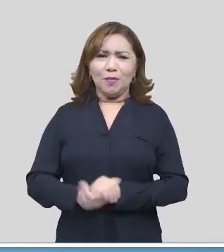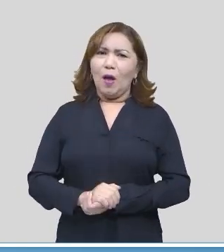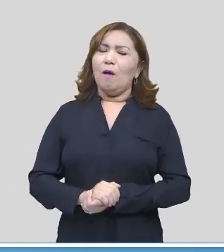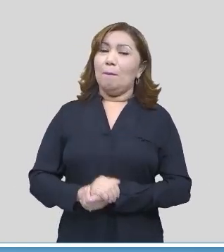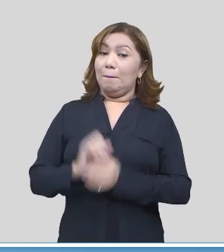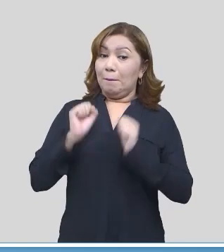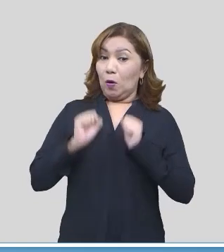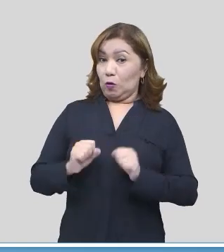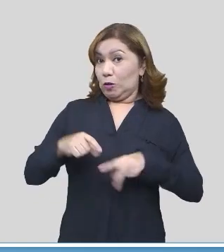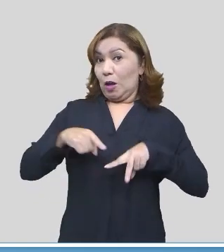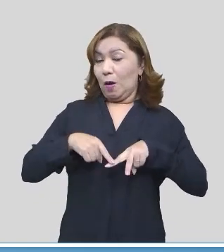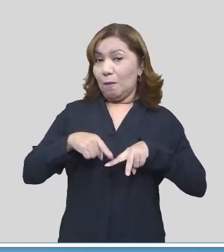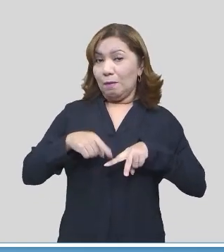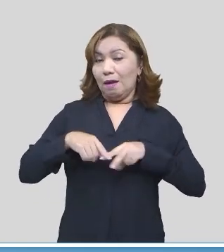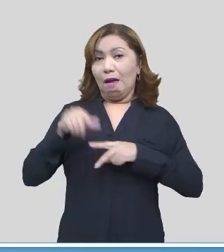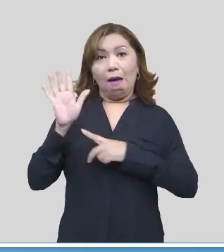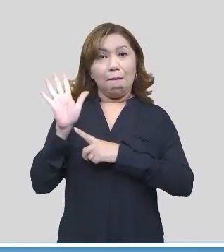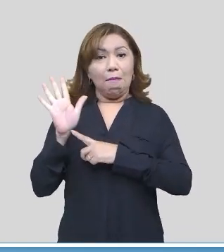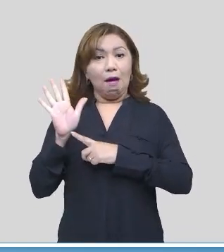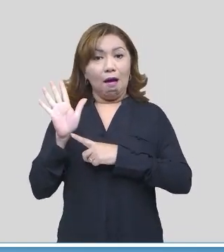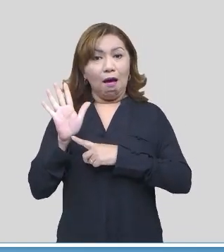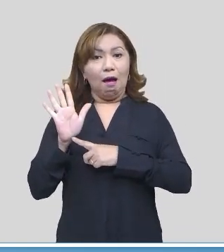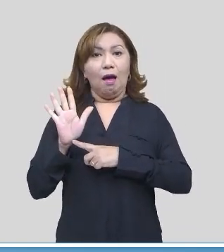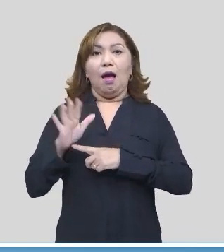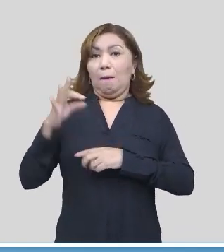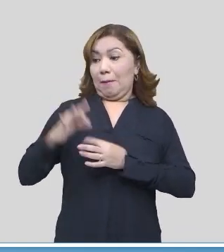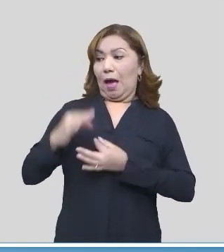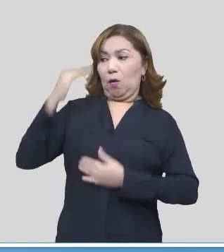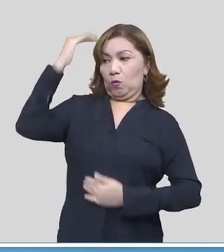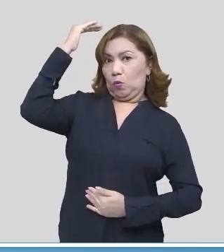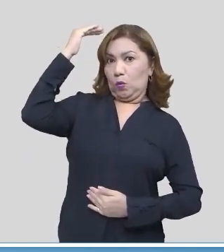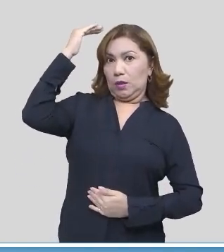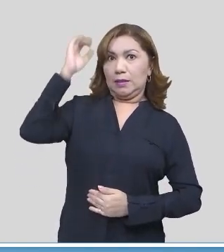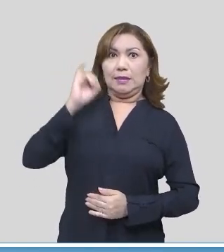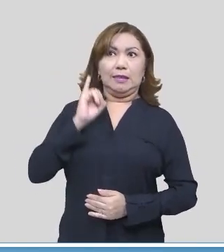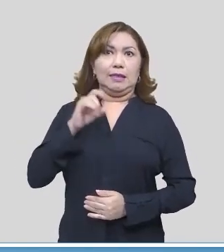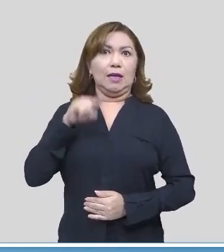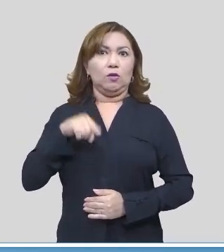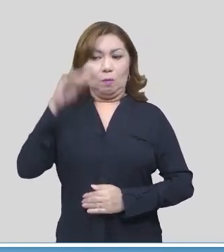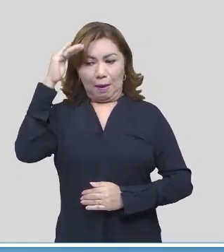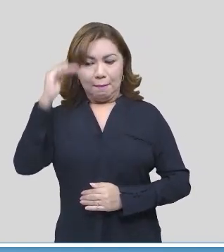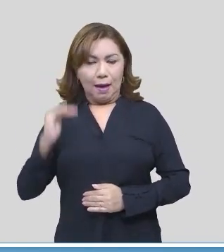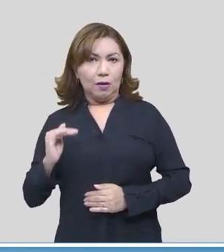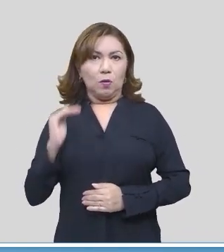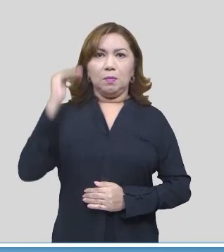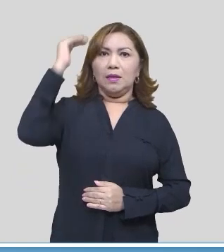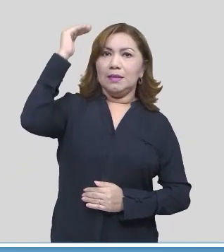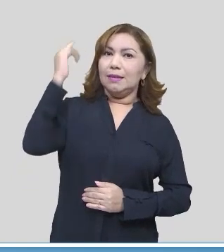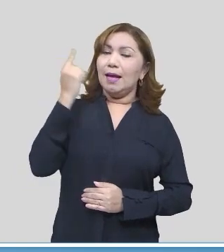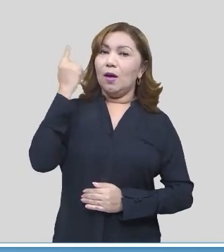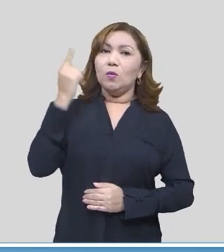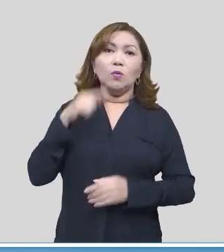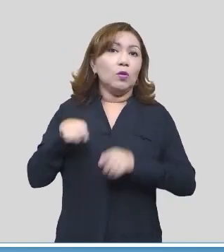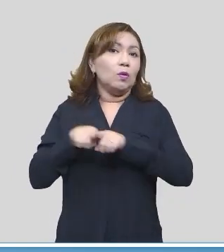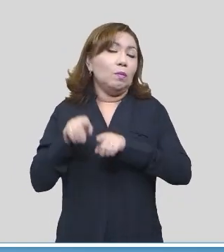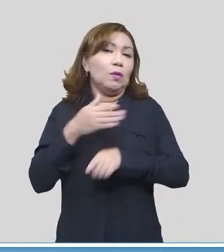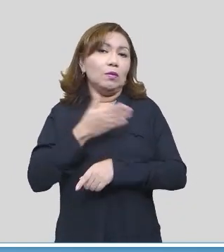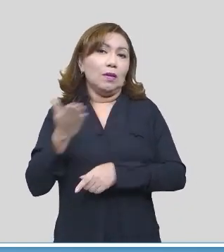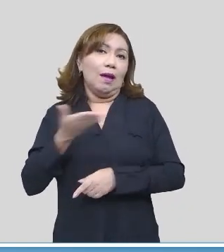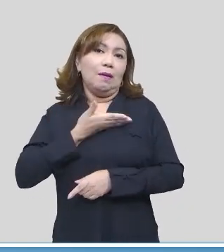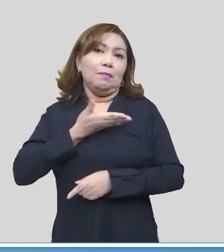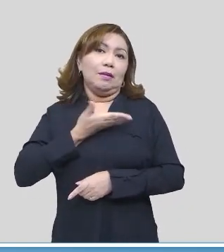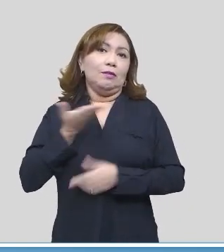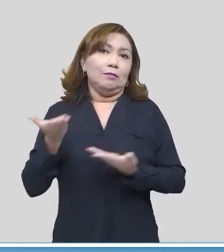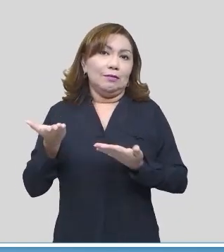meus pés, minhas mãos e até mesmo minha altura quando quero saber se sou mais baixo ou mais alto que meus coleguinhas.